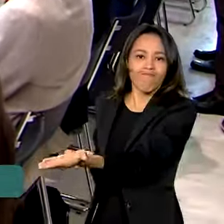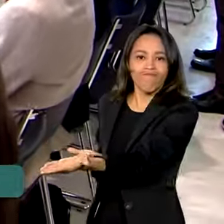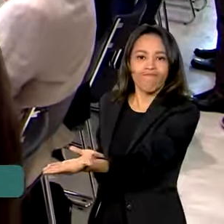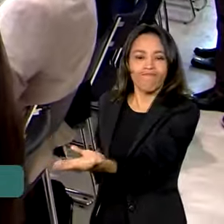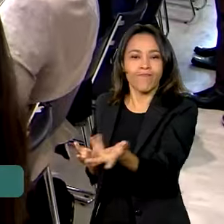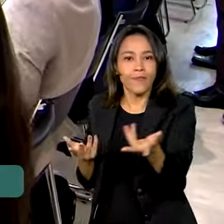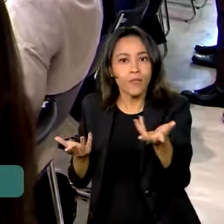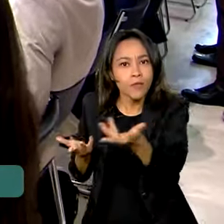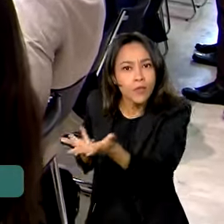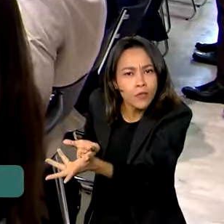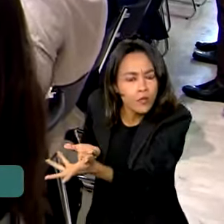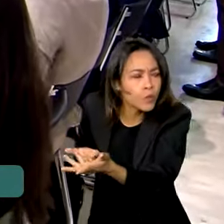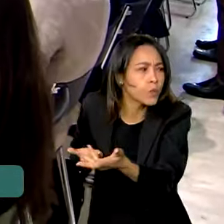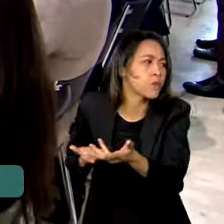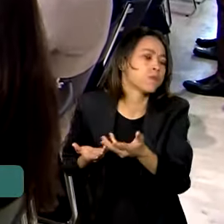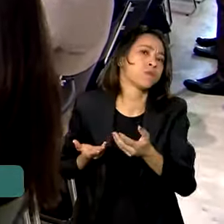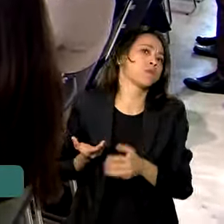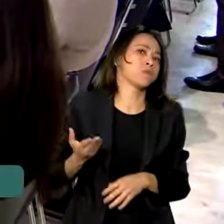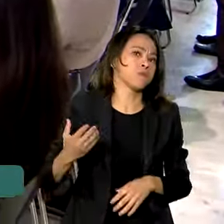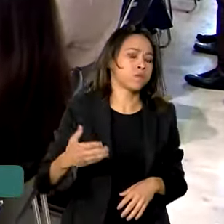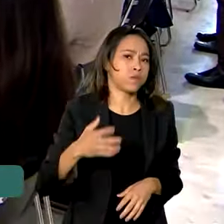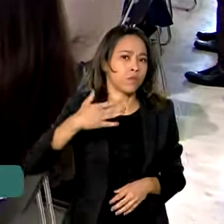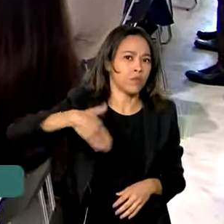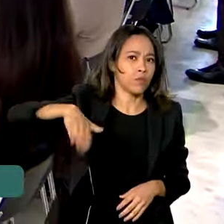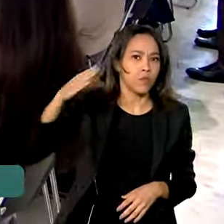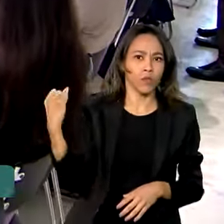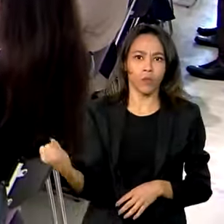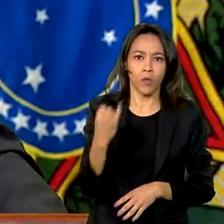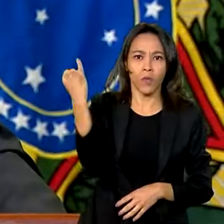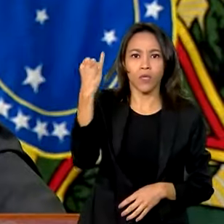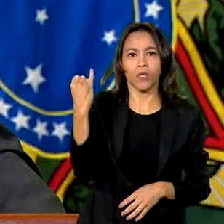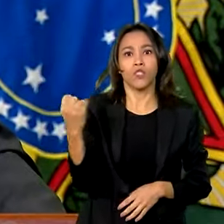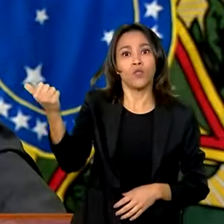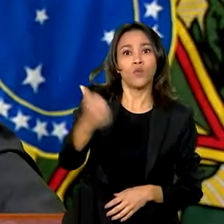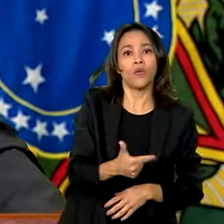E isso vale mais do que a quantidade de dinheiro que foi anunciado aqui. lá.